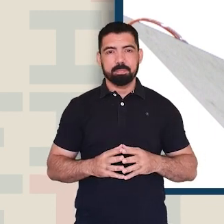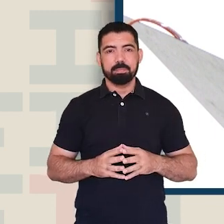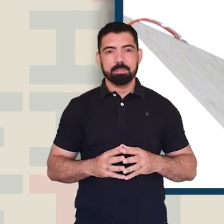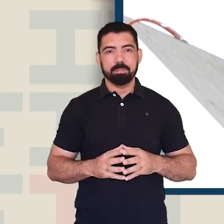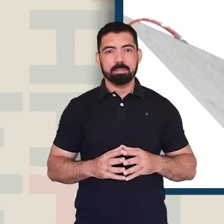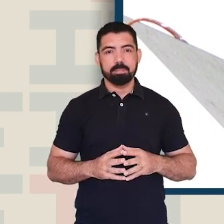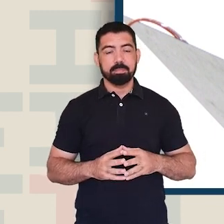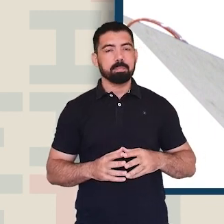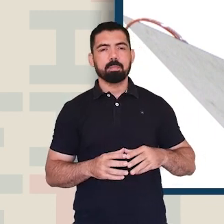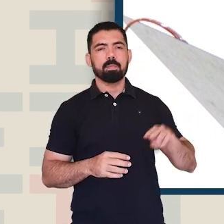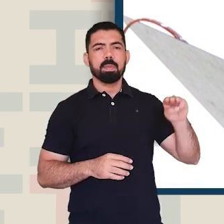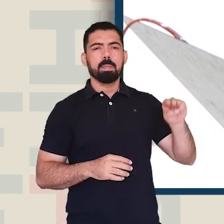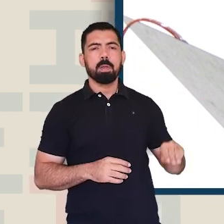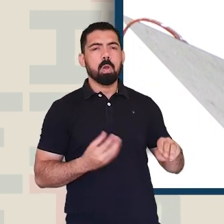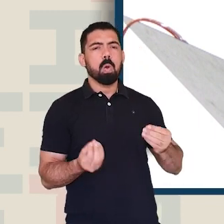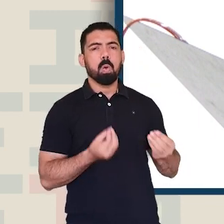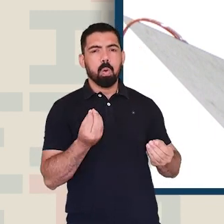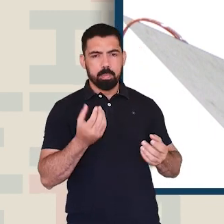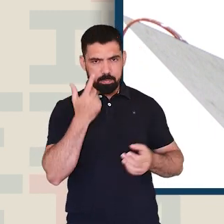faria o menor assim, ó.